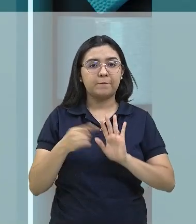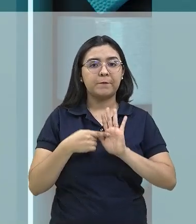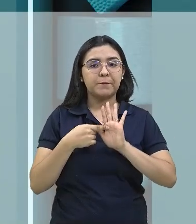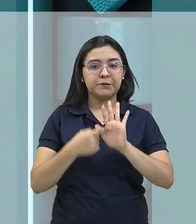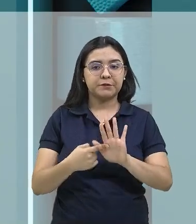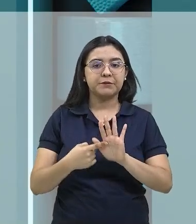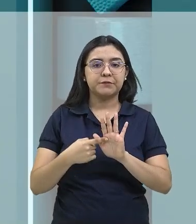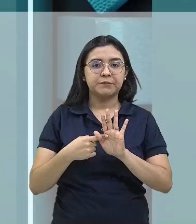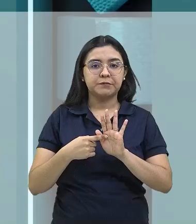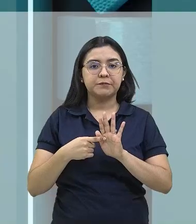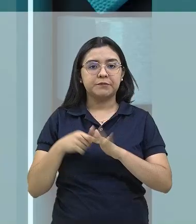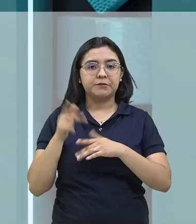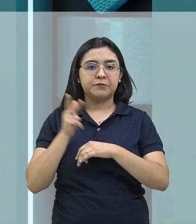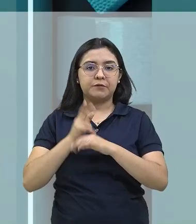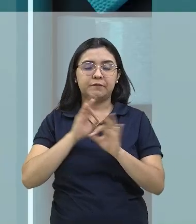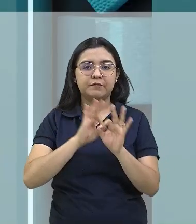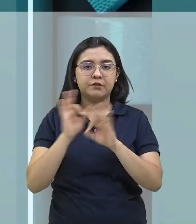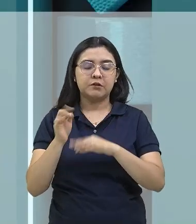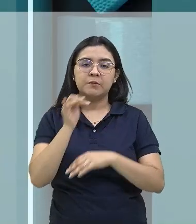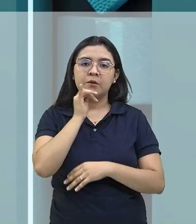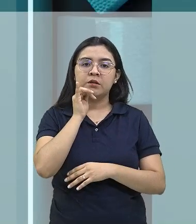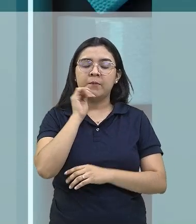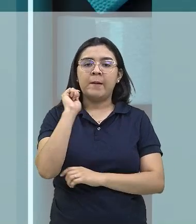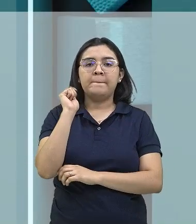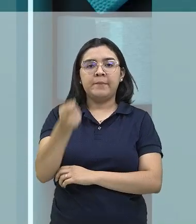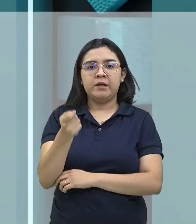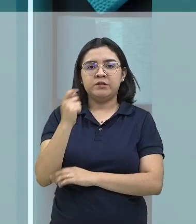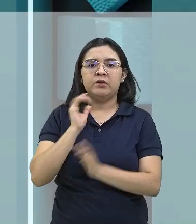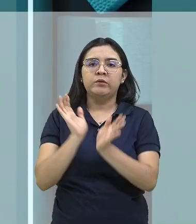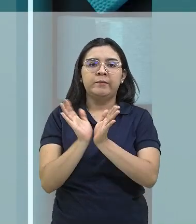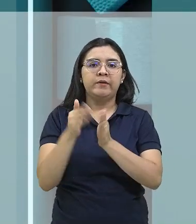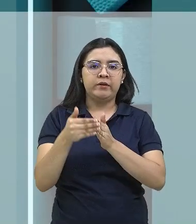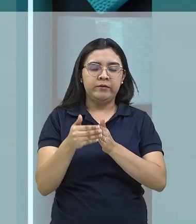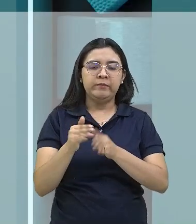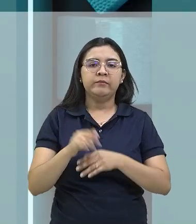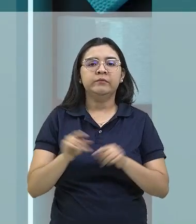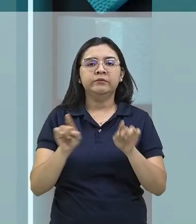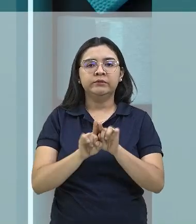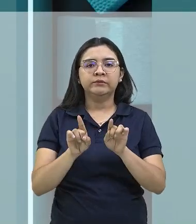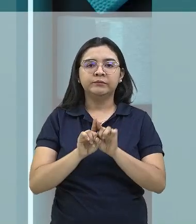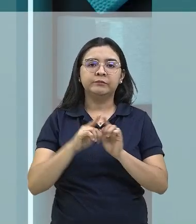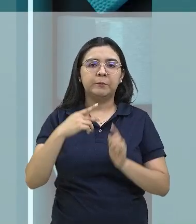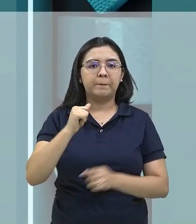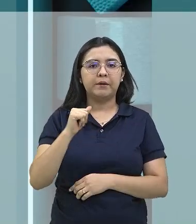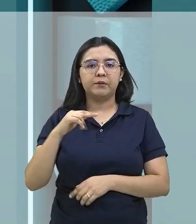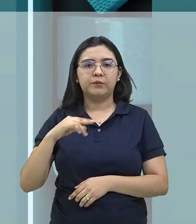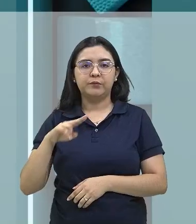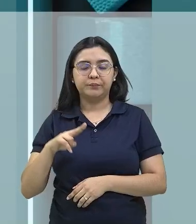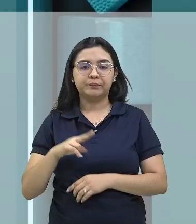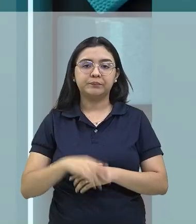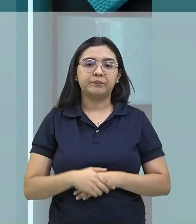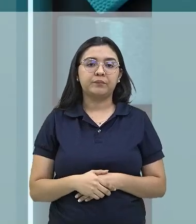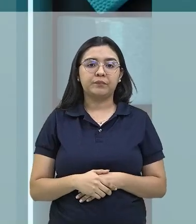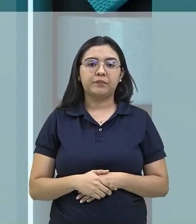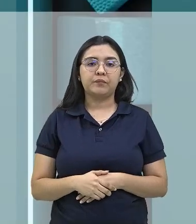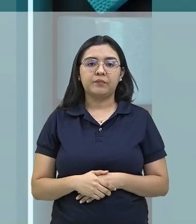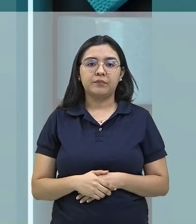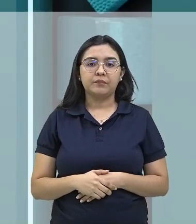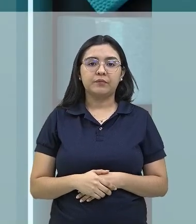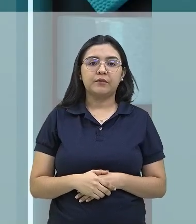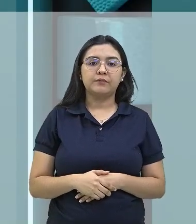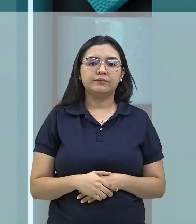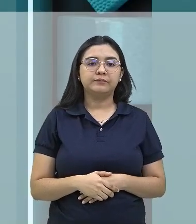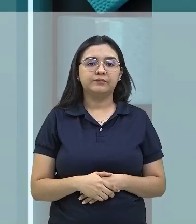para vocês, sobre, por exemplo, a pesca do tambaqui, ou do pacu, ou do